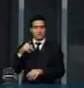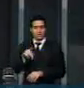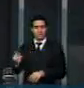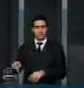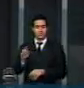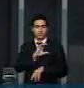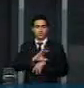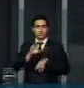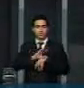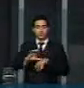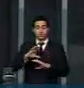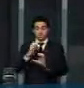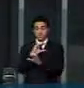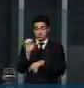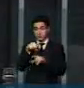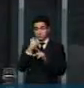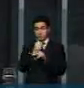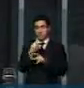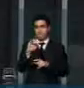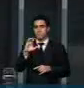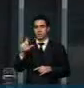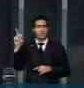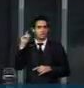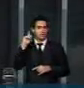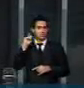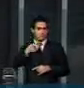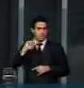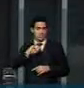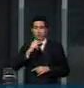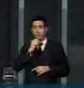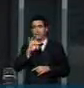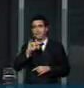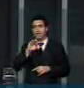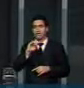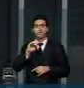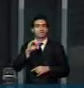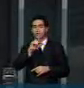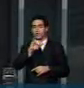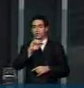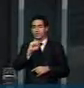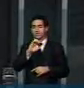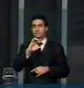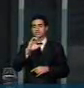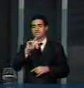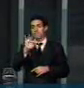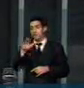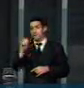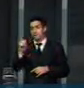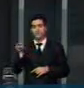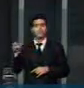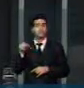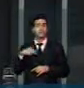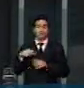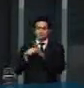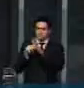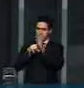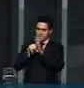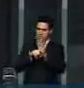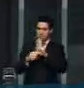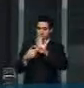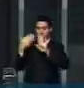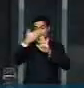curso de Ciências Sociais da PUC de Minas Gerais, Dr. Luiz Flávio Sapori, mostra que a violência urbana na